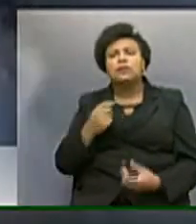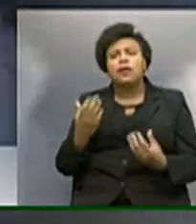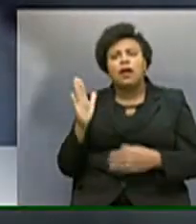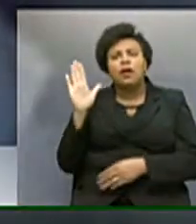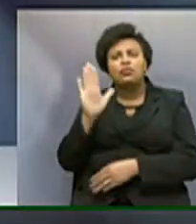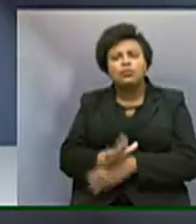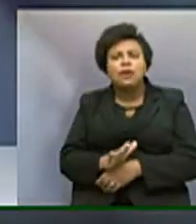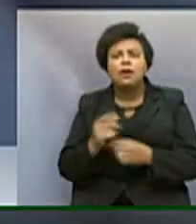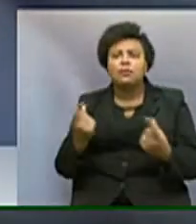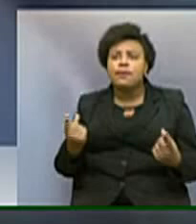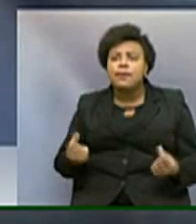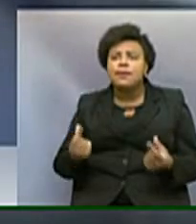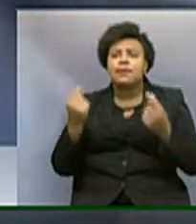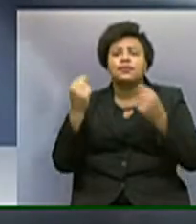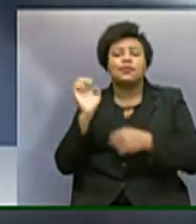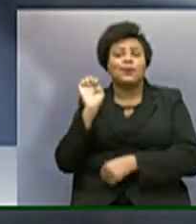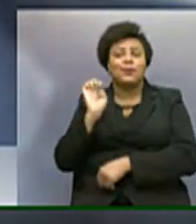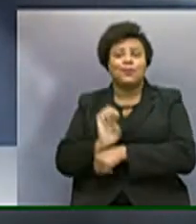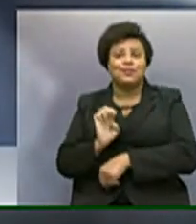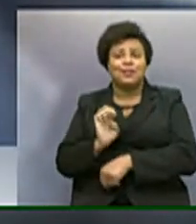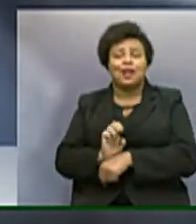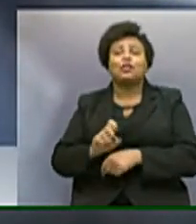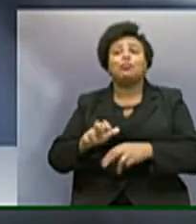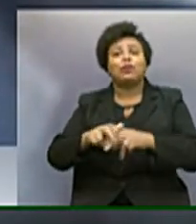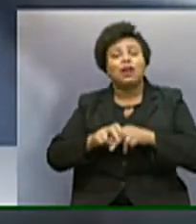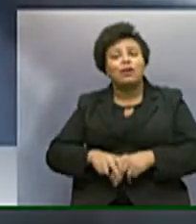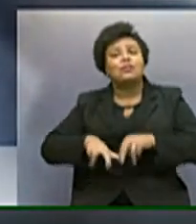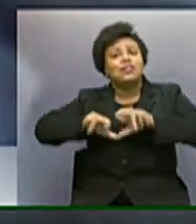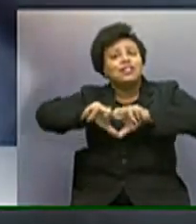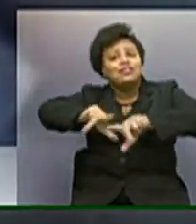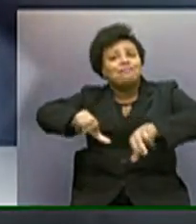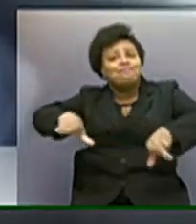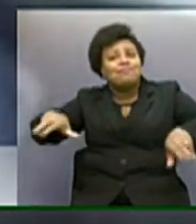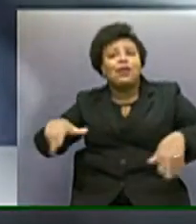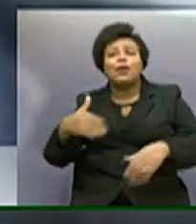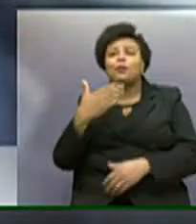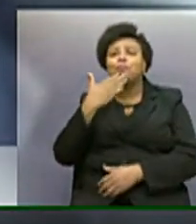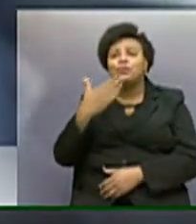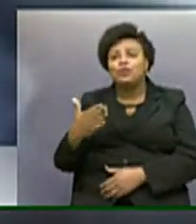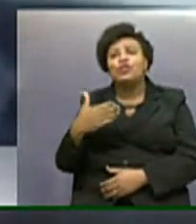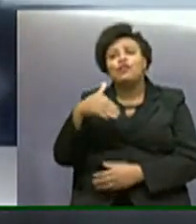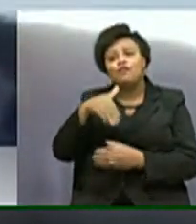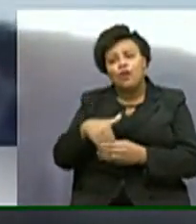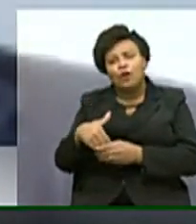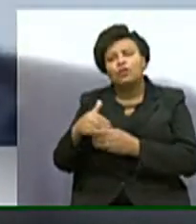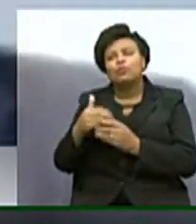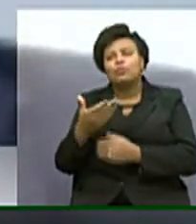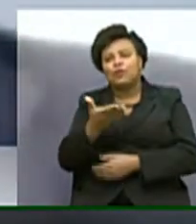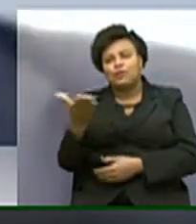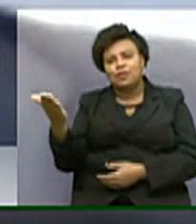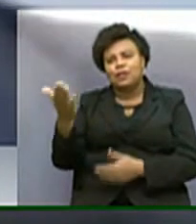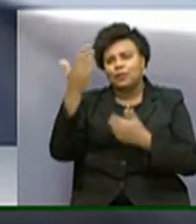estado por essa diversidade. Então, quero aqui agradecer a todos e pedir o voto favorável. Obrigado.